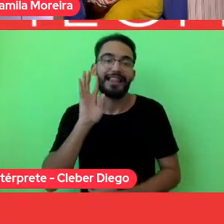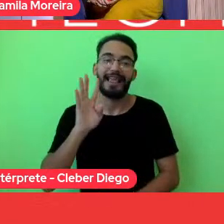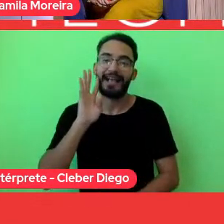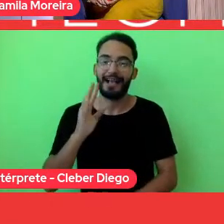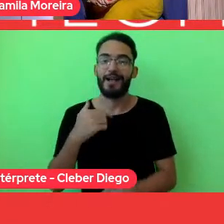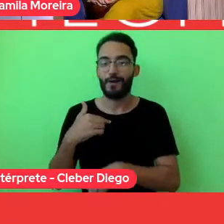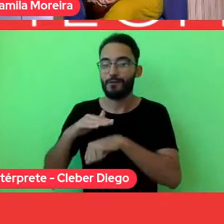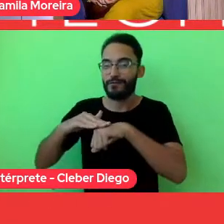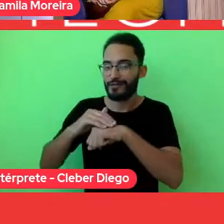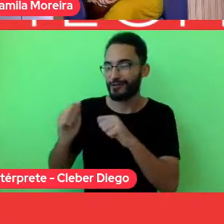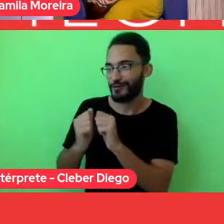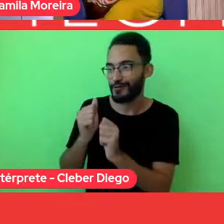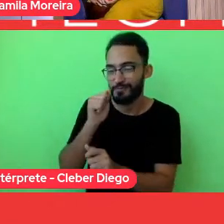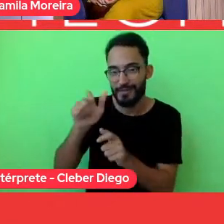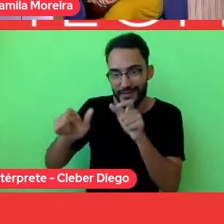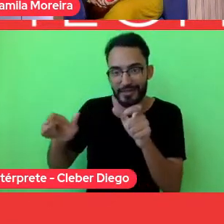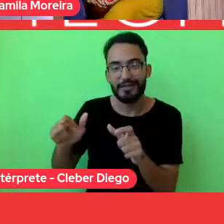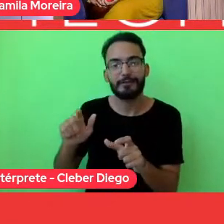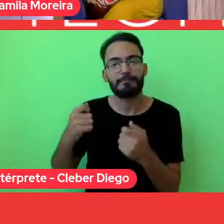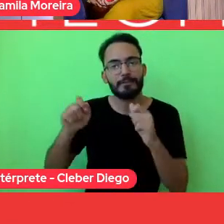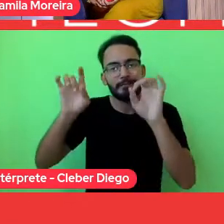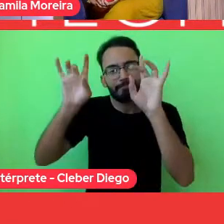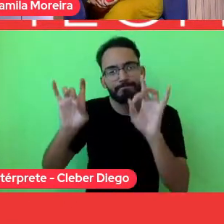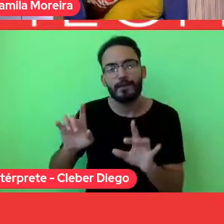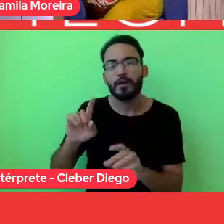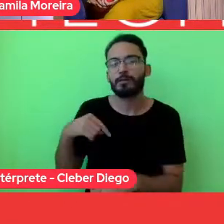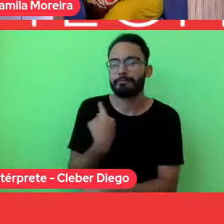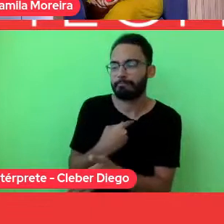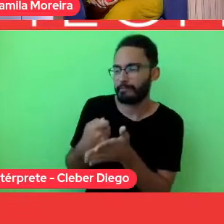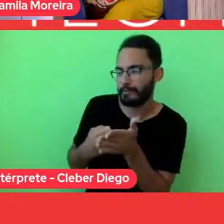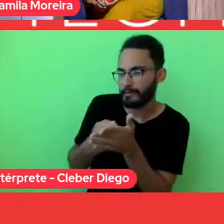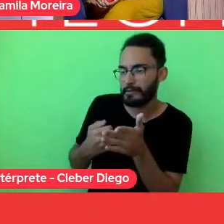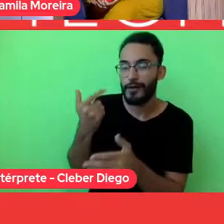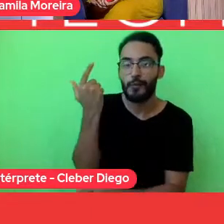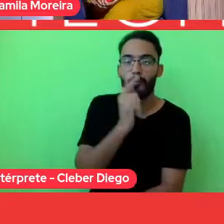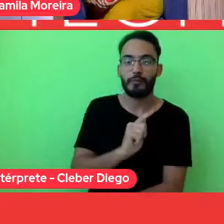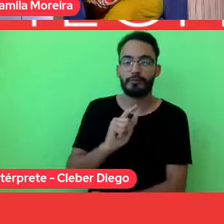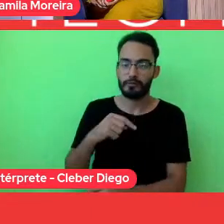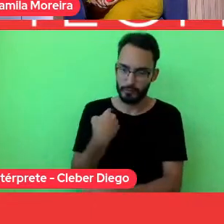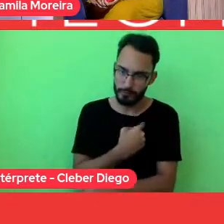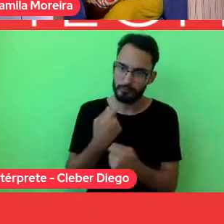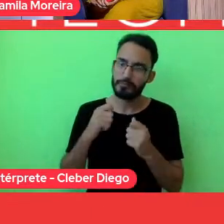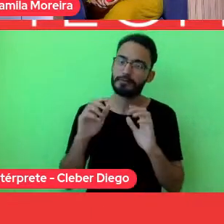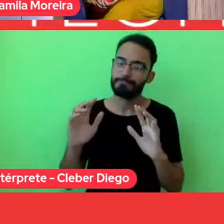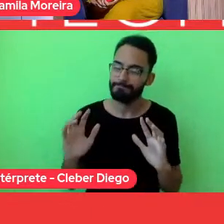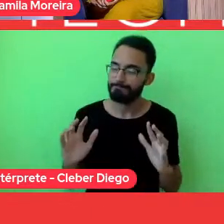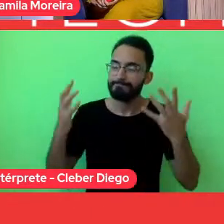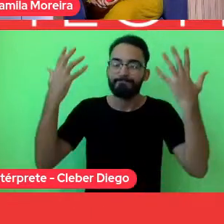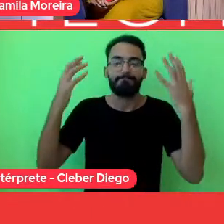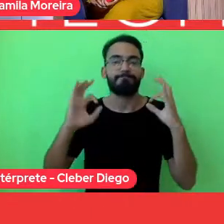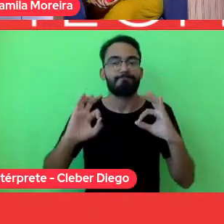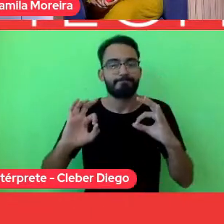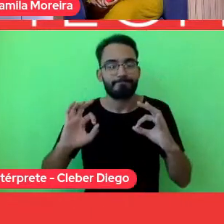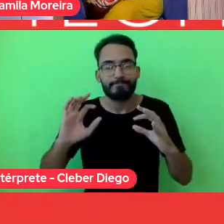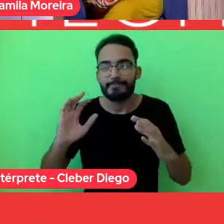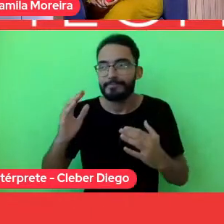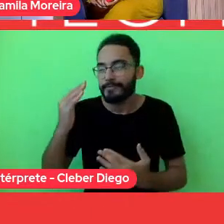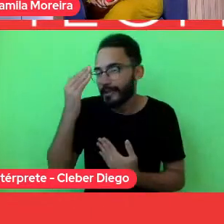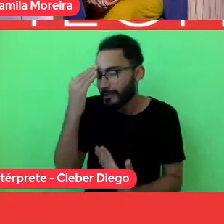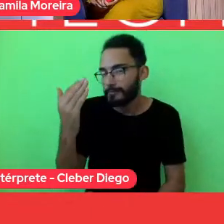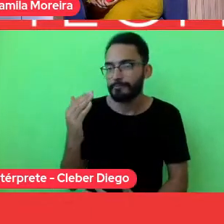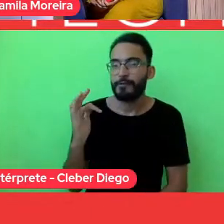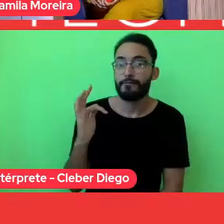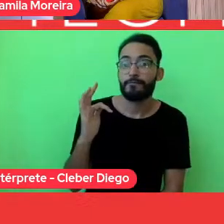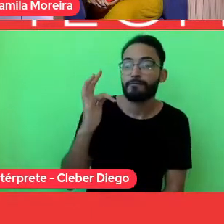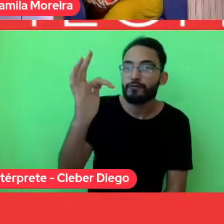com as meninas, a gente celebrar tudo que a gente conquistou, que a gente precisa celebrar, sim. E também olhar para frente e enxergar quais são os